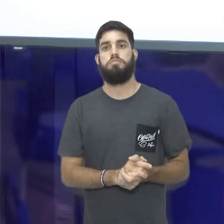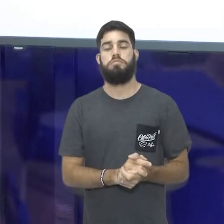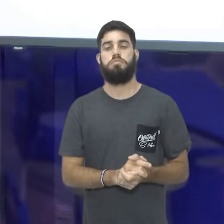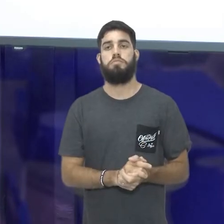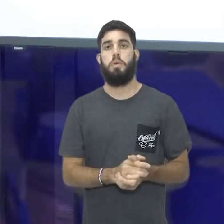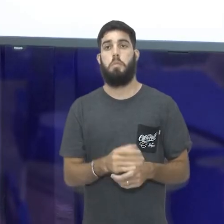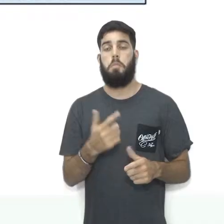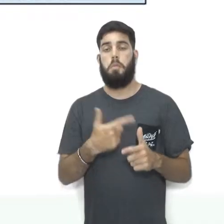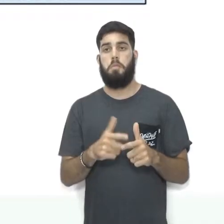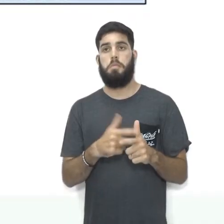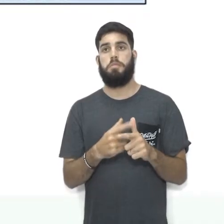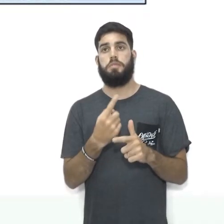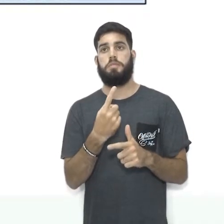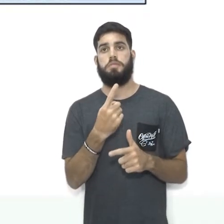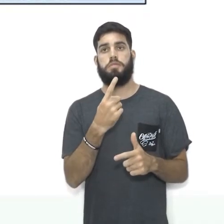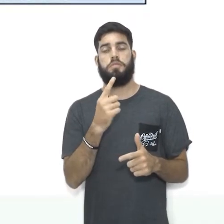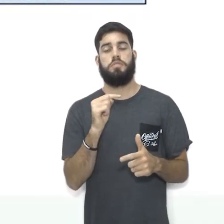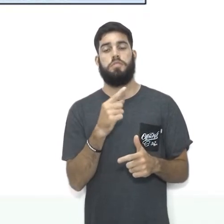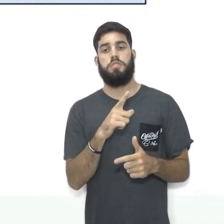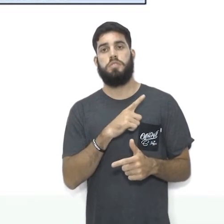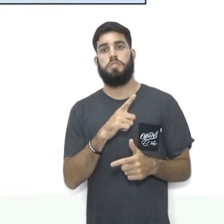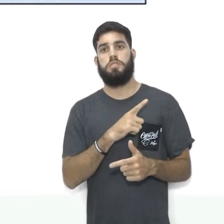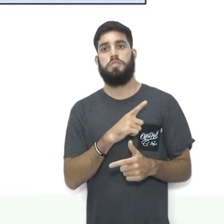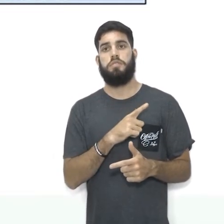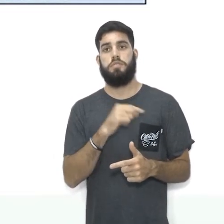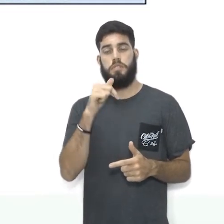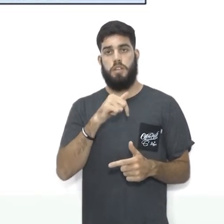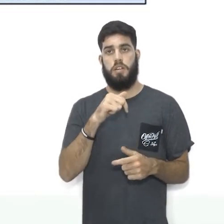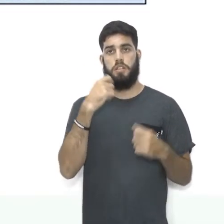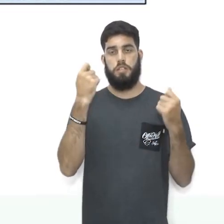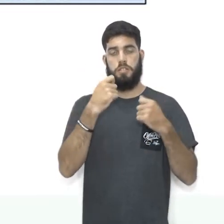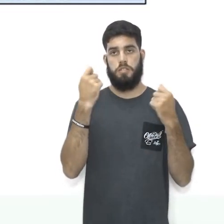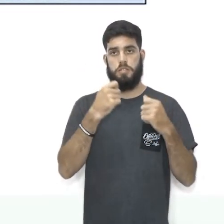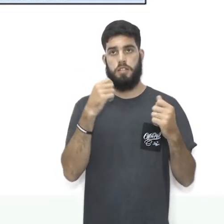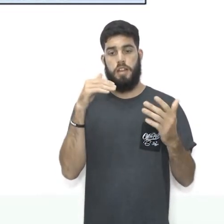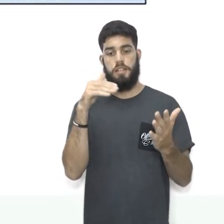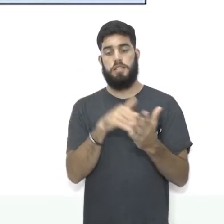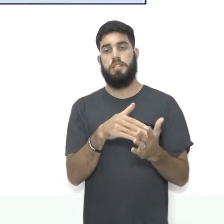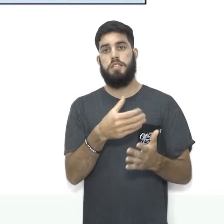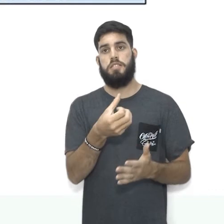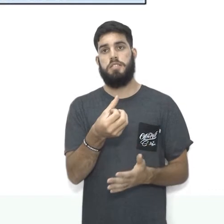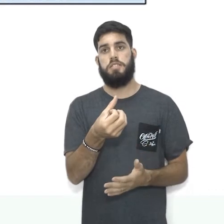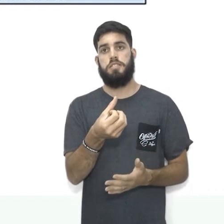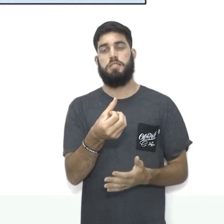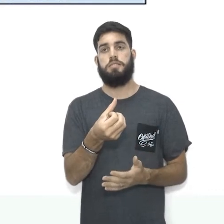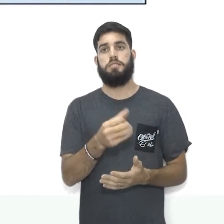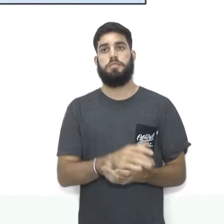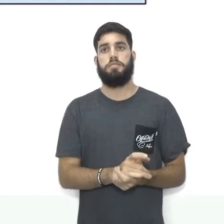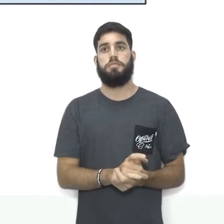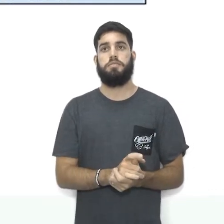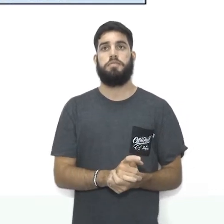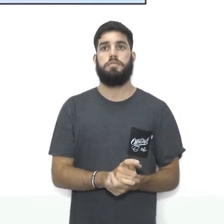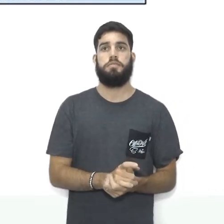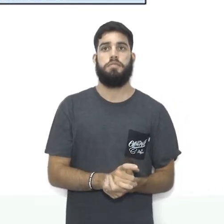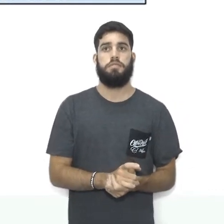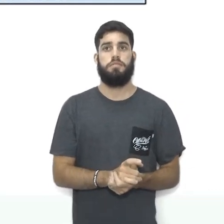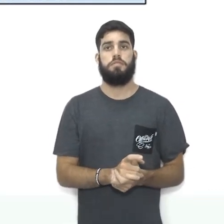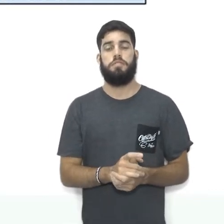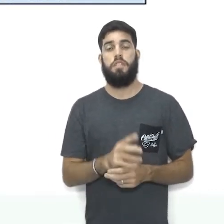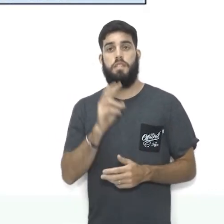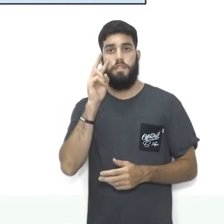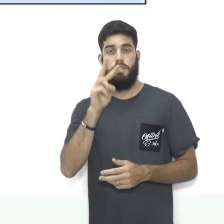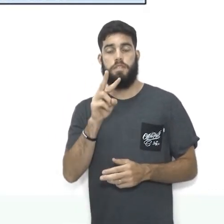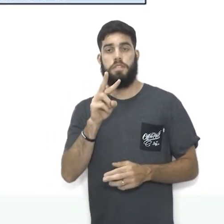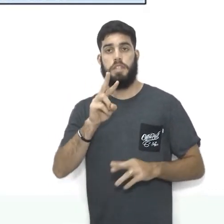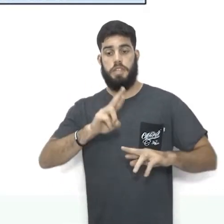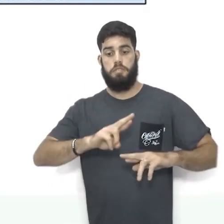a seguinte informação. No município de Caruaru, até 1/6/2020, verifica-se que a diferença entre os